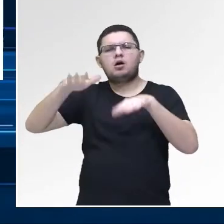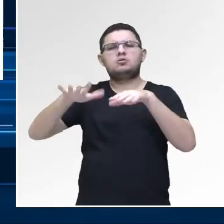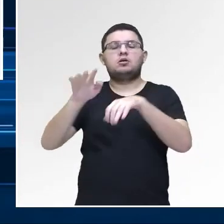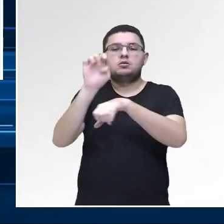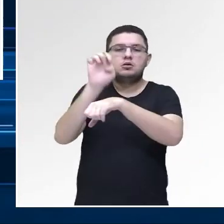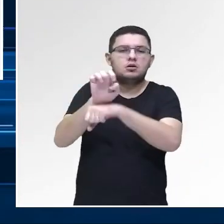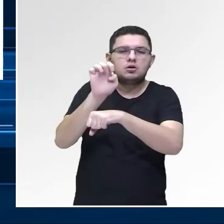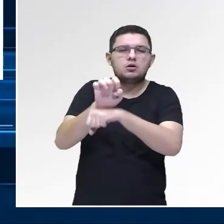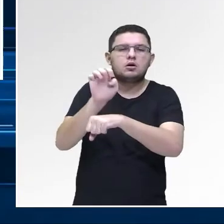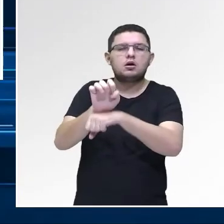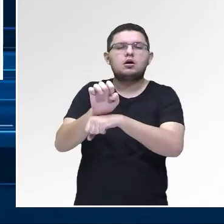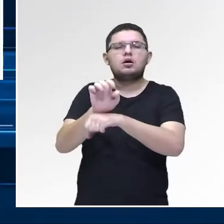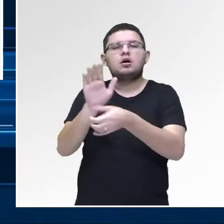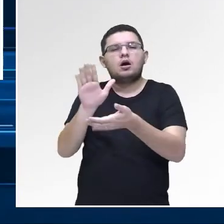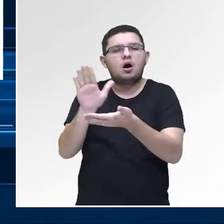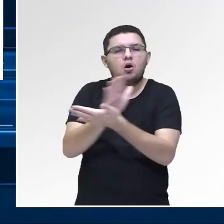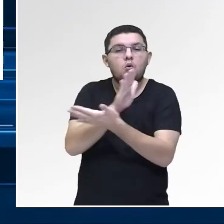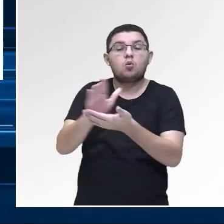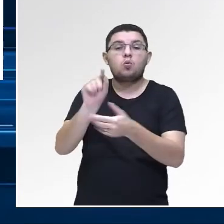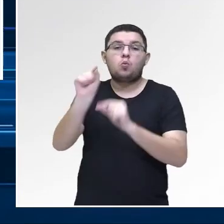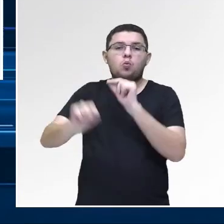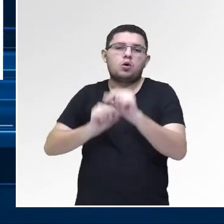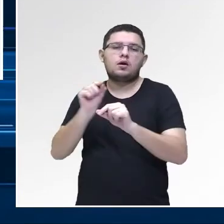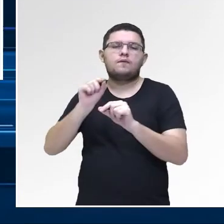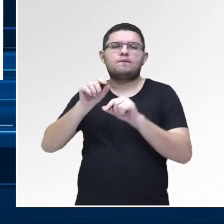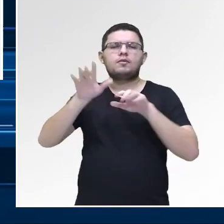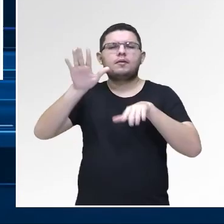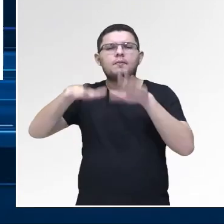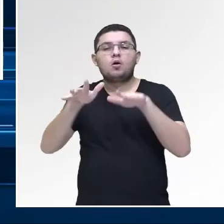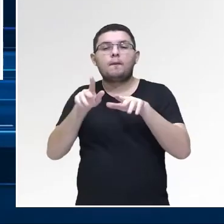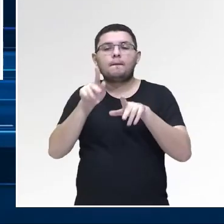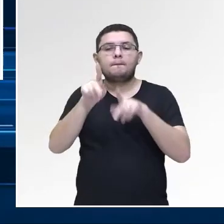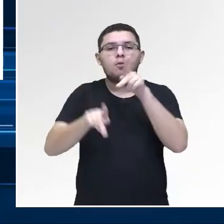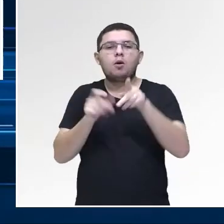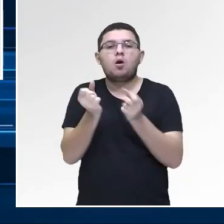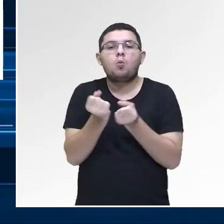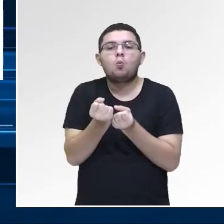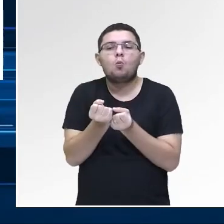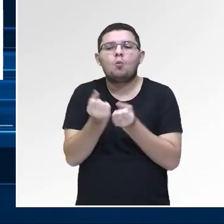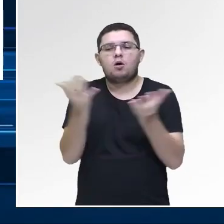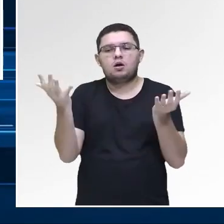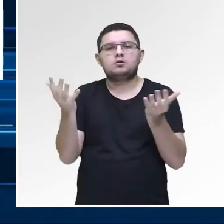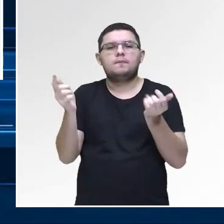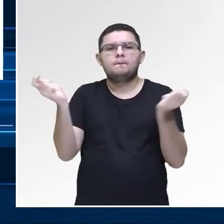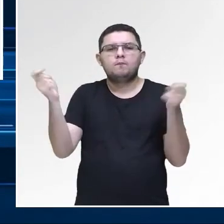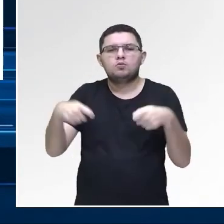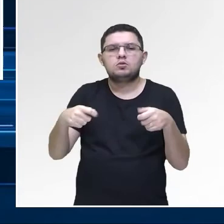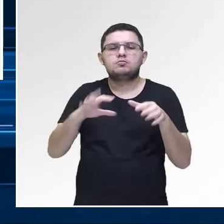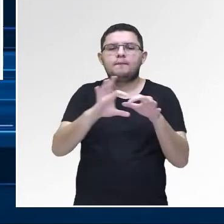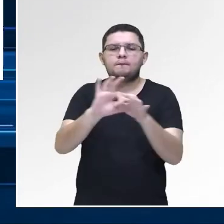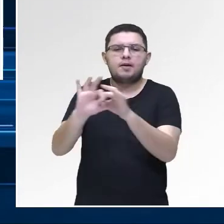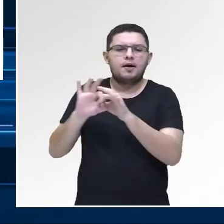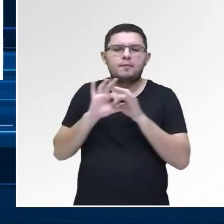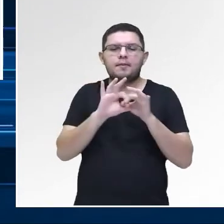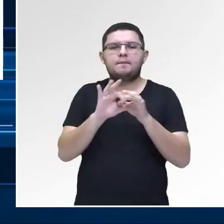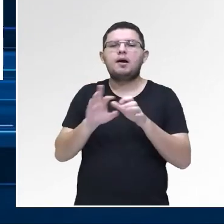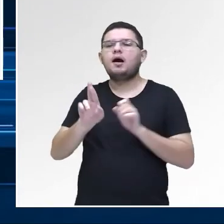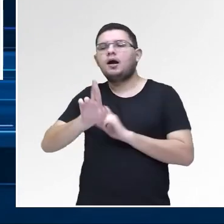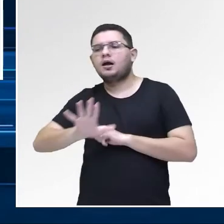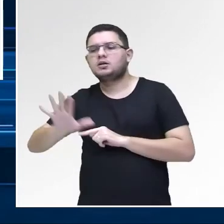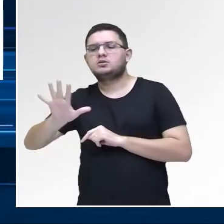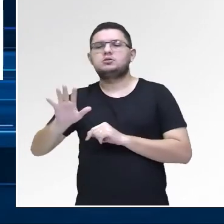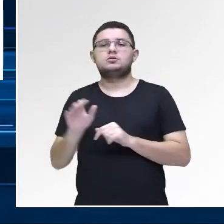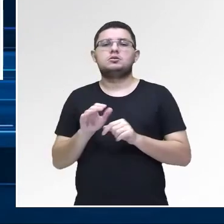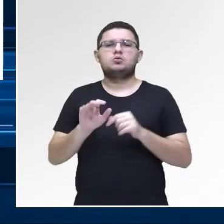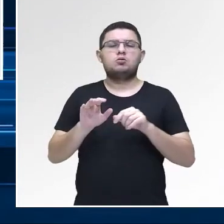estados levam em consideração o número de habitantes para ter uma formação de região metropolitana. Outros levam